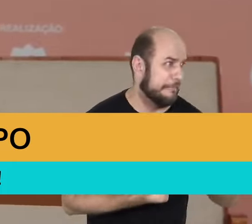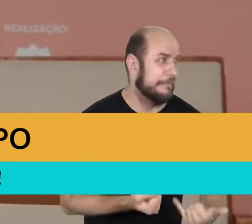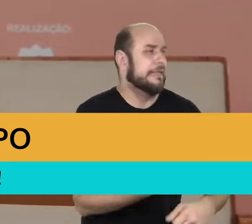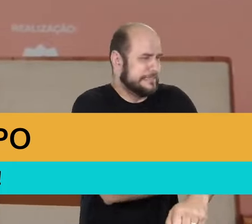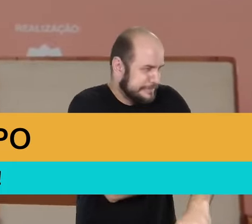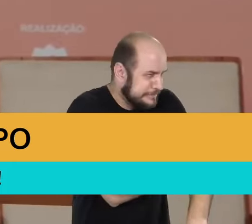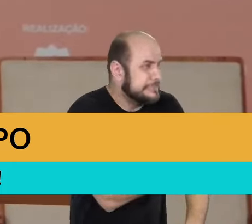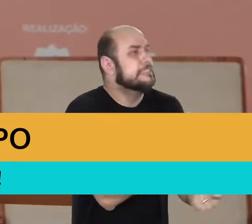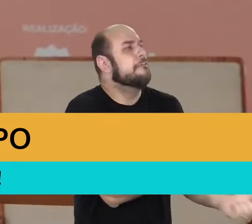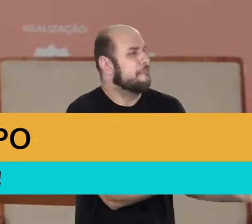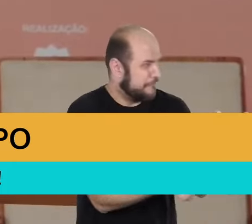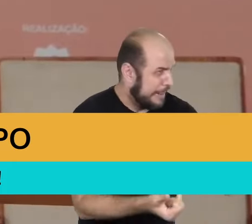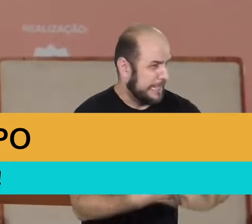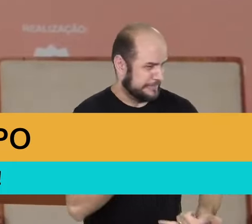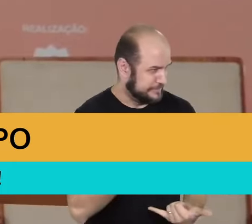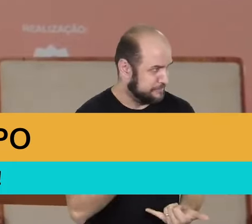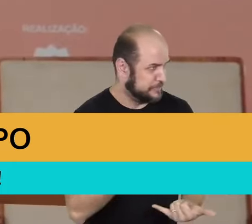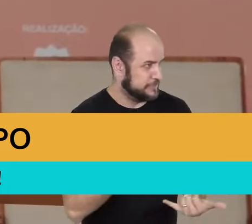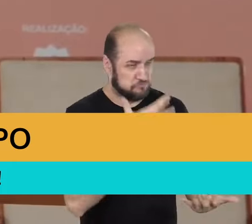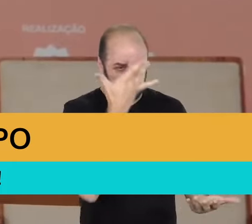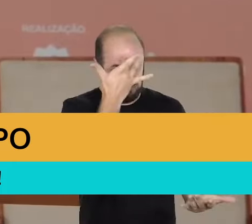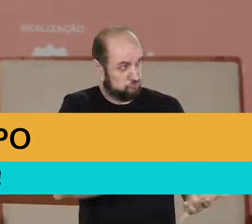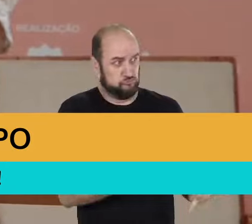está sentindo. E eu não estou entendendo nada.